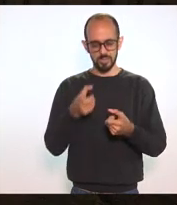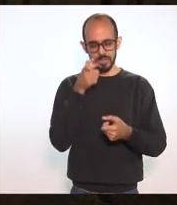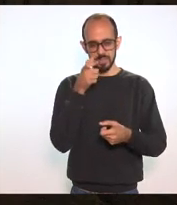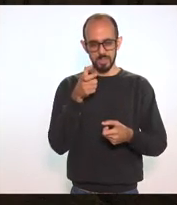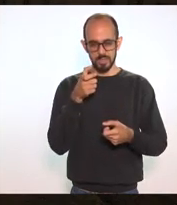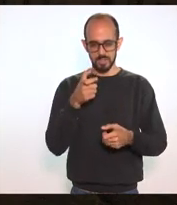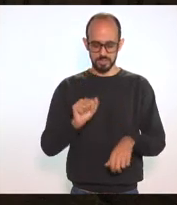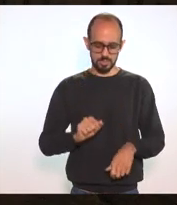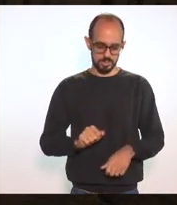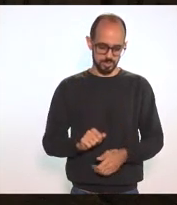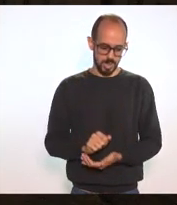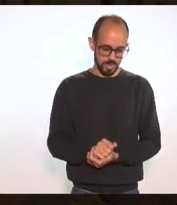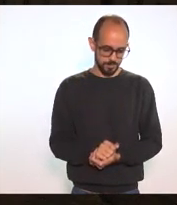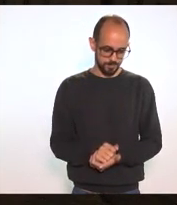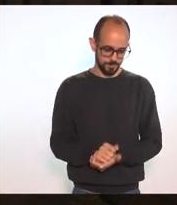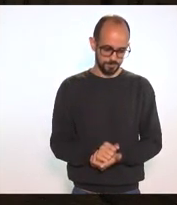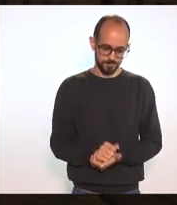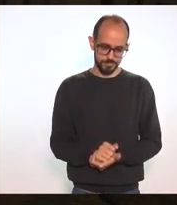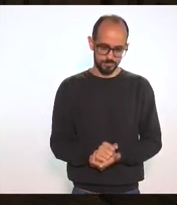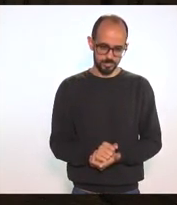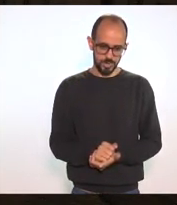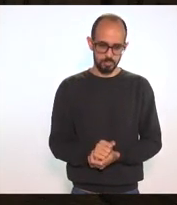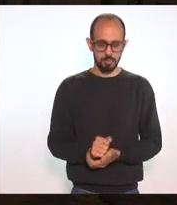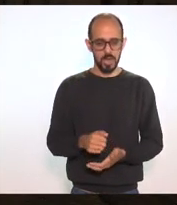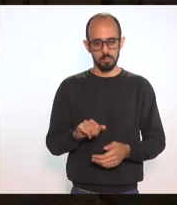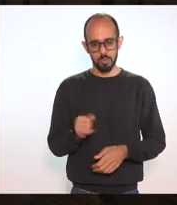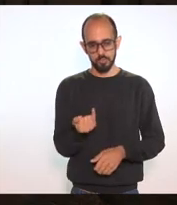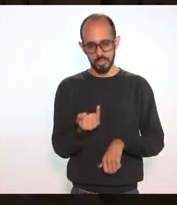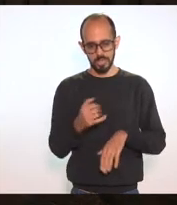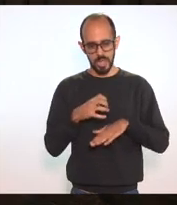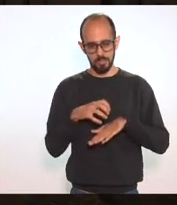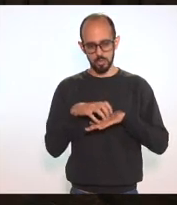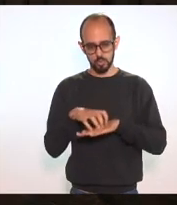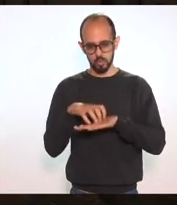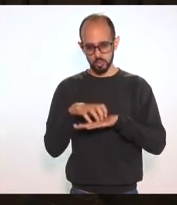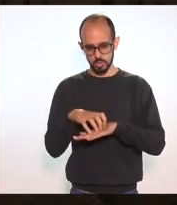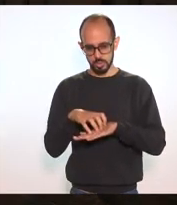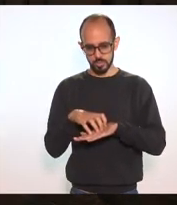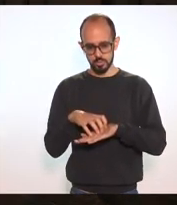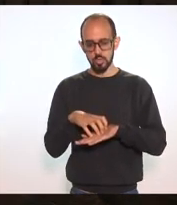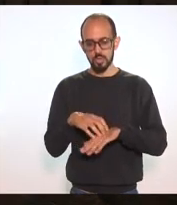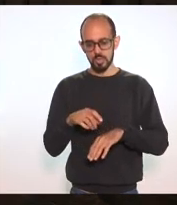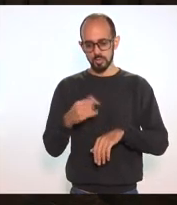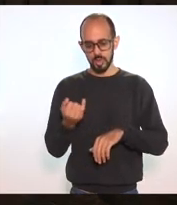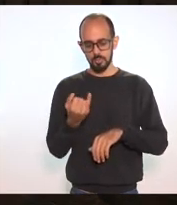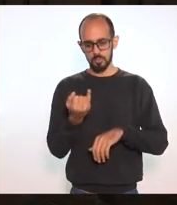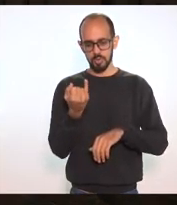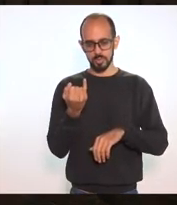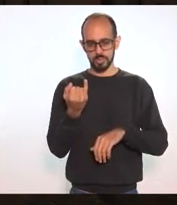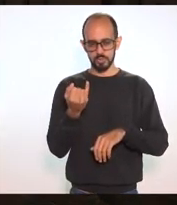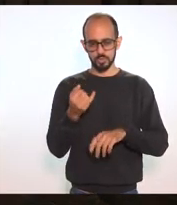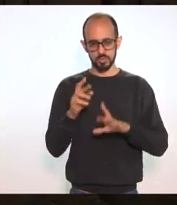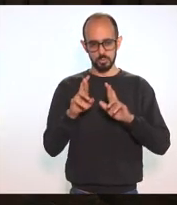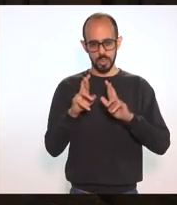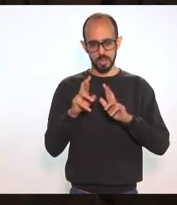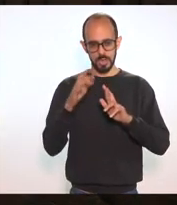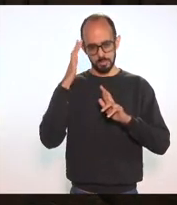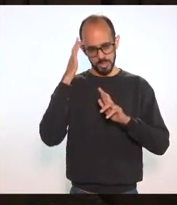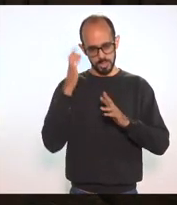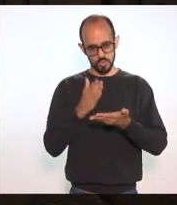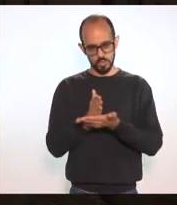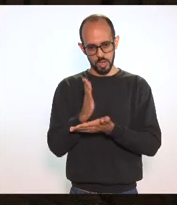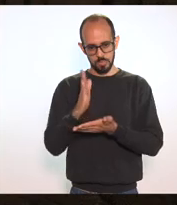de aproveitamento para o turismo, de aproveitamento desses trens. Então, muito obrigado, presidente. Espero que amanhã a gente possa aprovar nessa casa esse